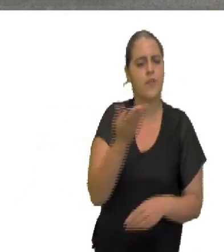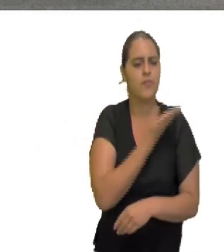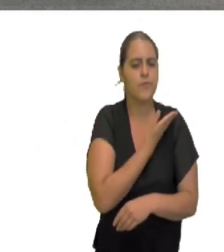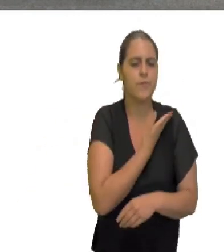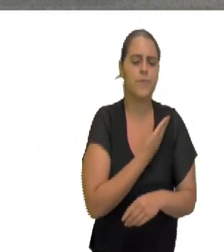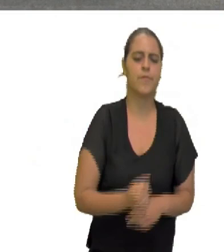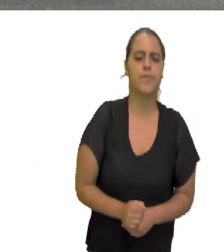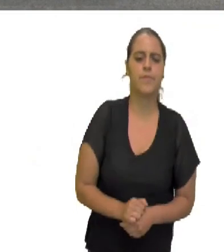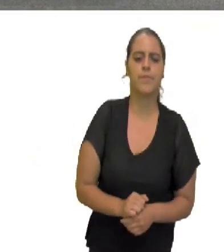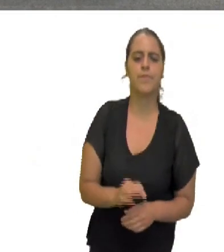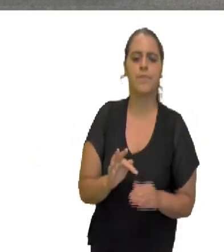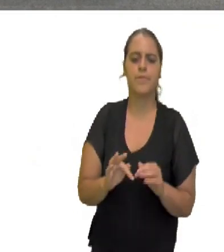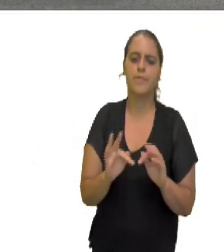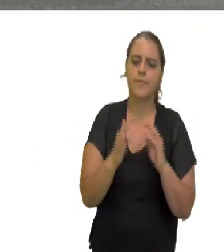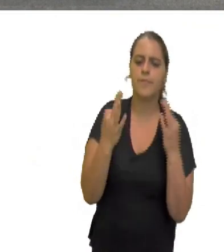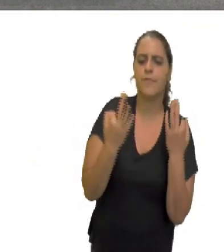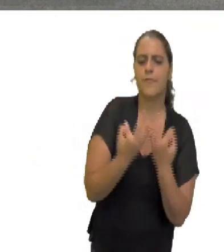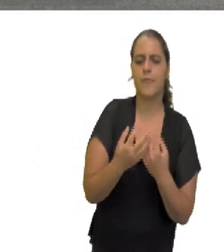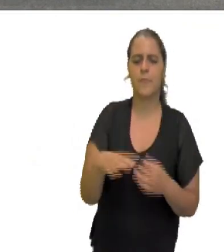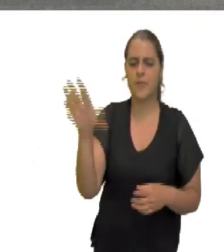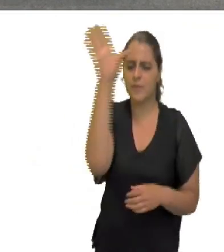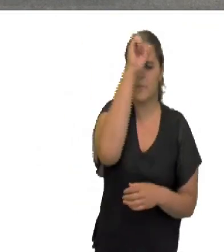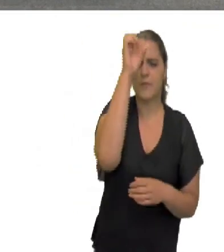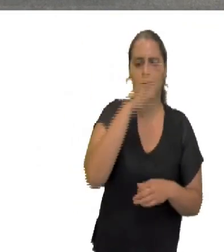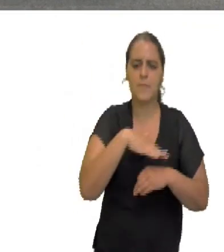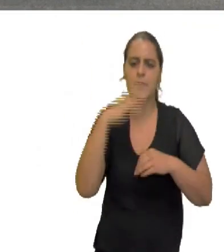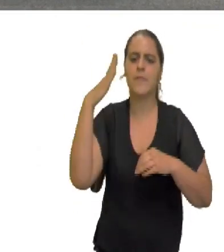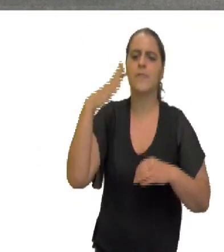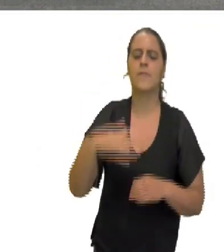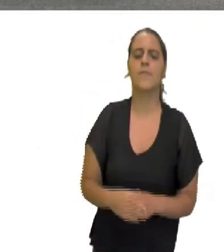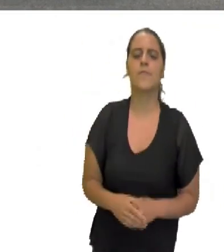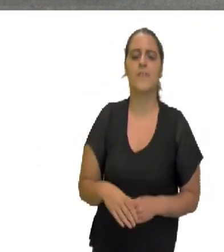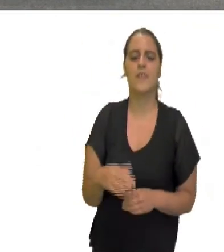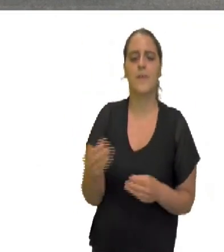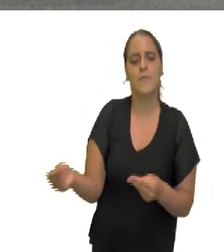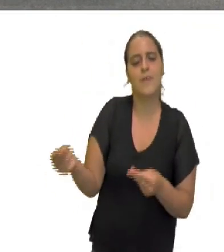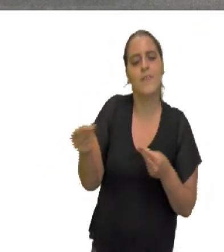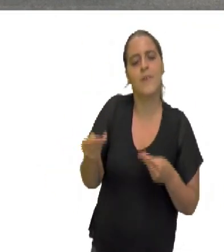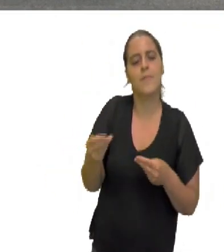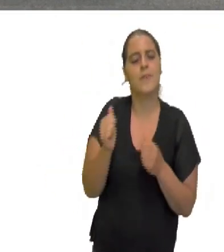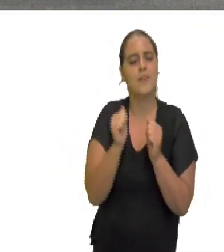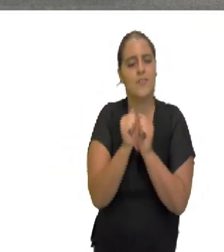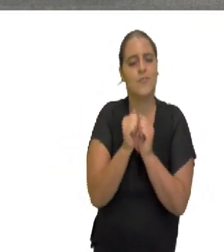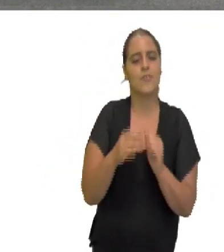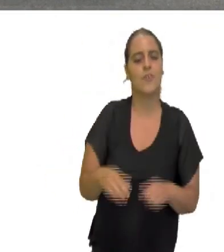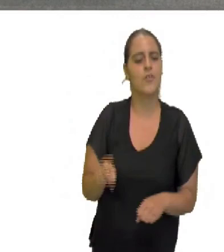que não seja da rede, chame para aprender mais e para te fazer companhia.